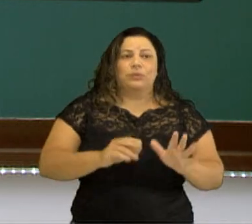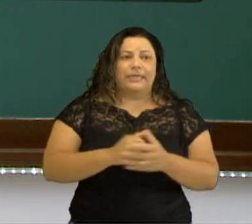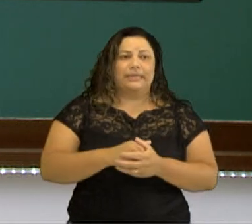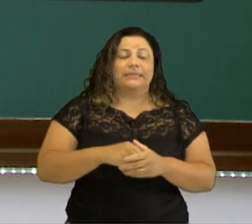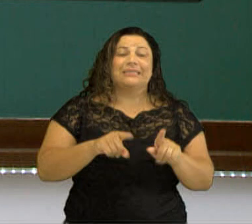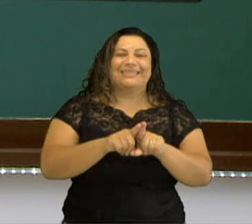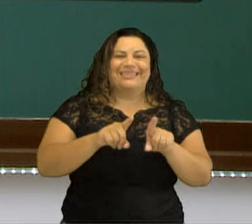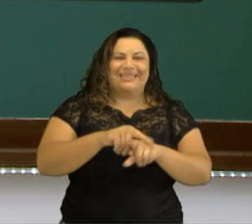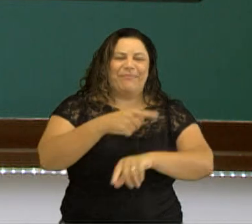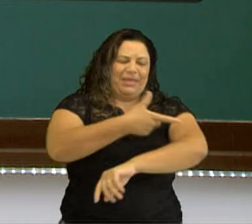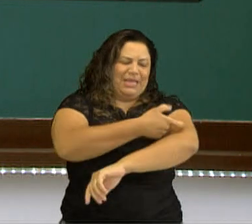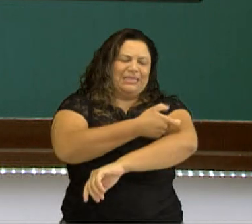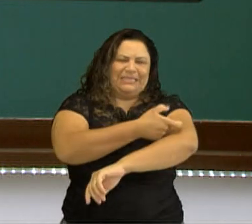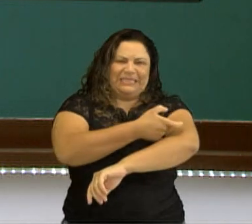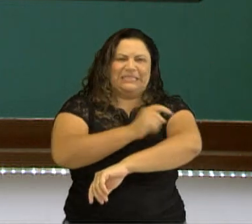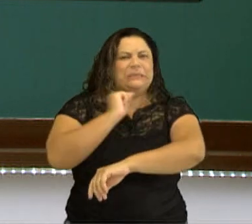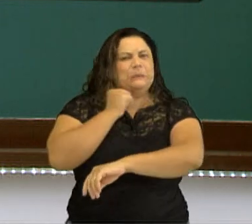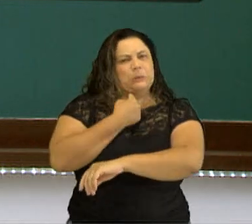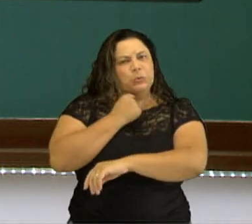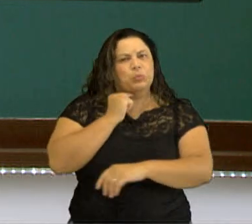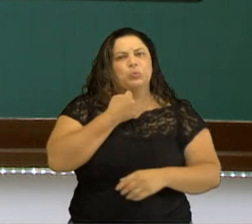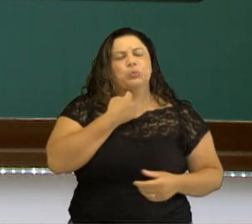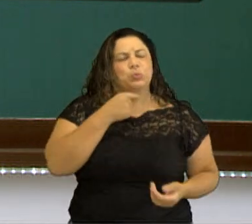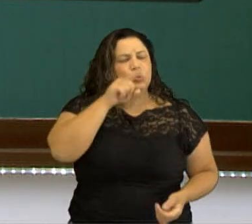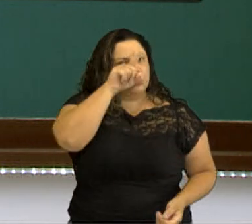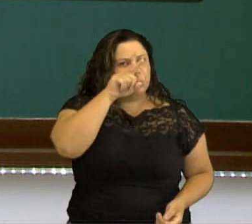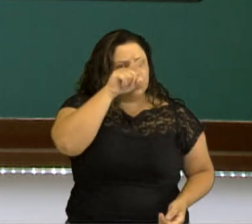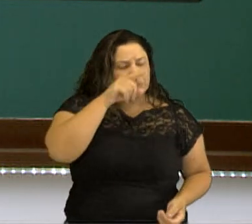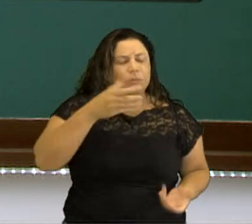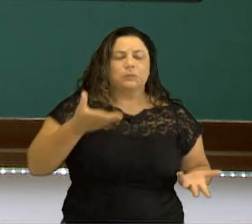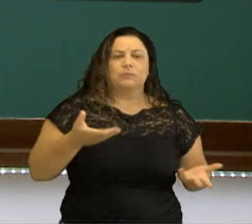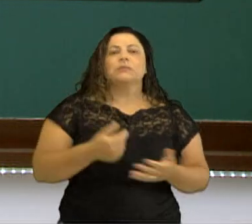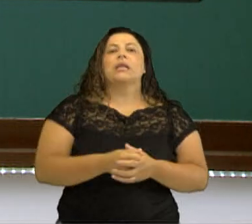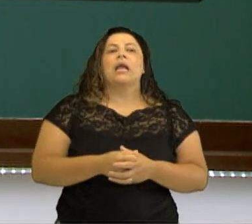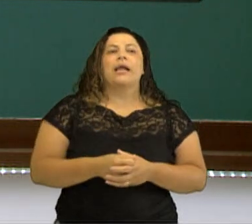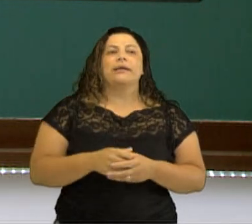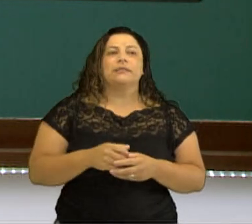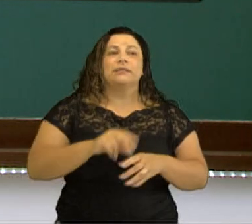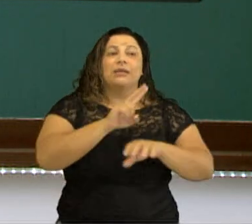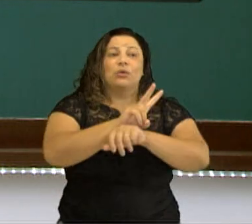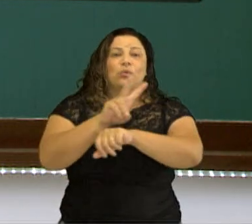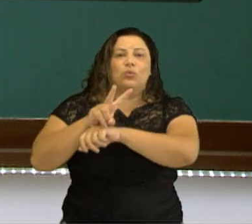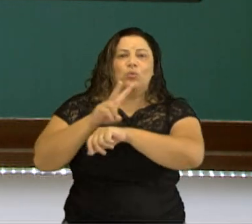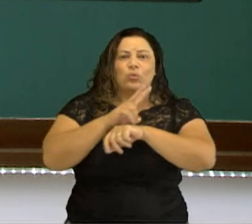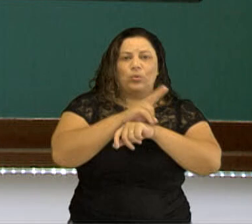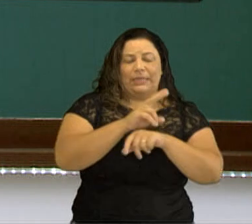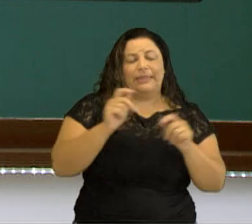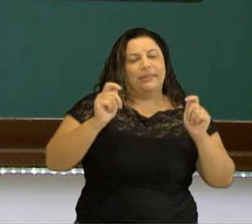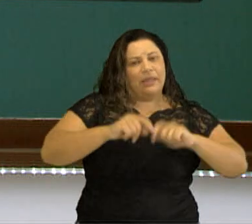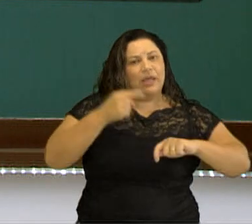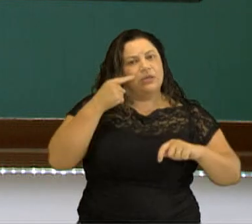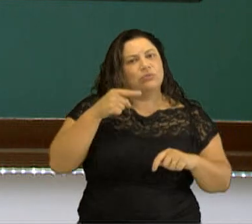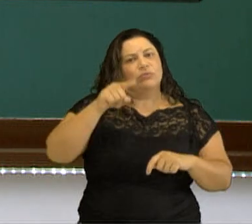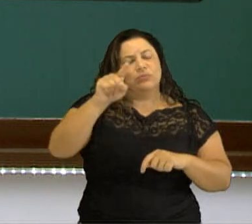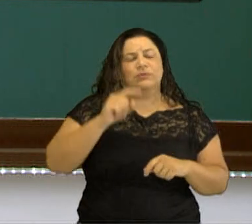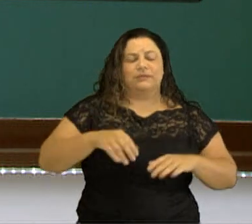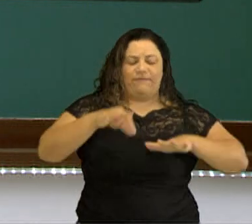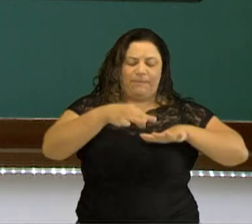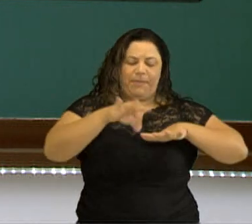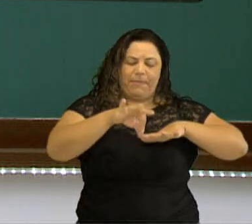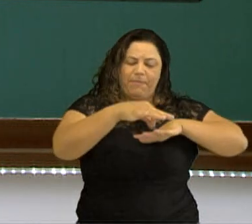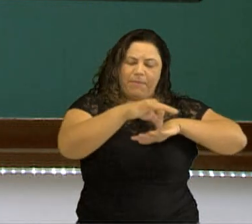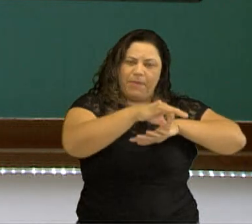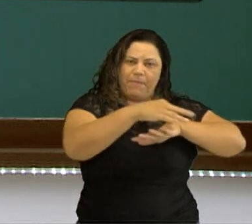seringas e sangue contaminado das pessoas. Então é muito importante ter um cuidado, por exemplo, quando você vai no salão fazer a unha que